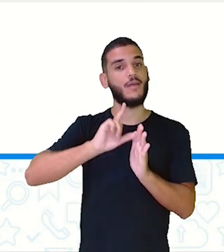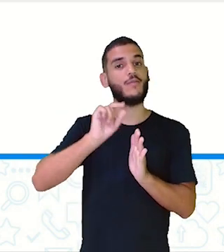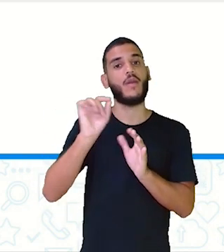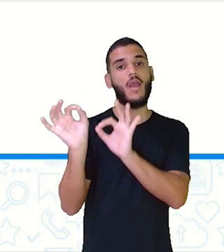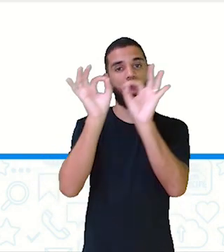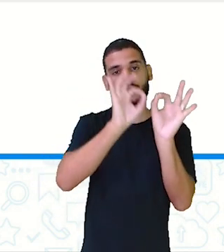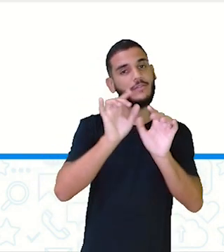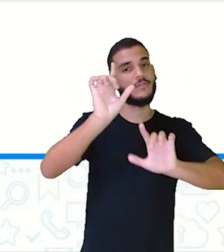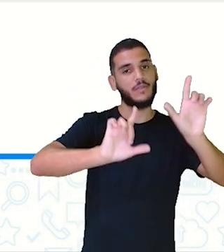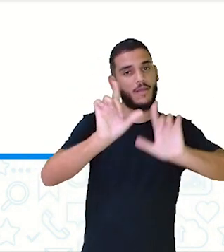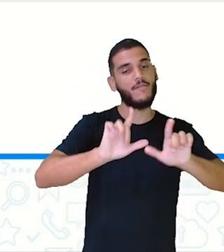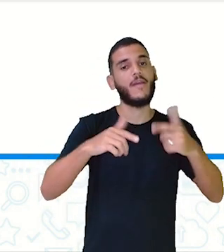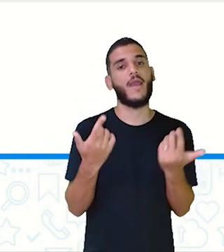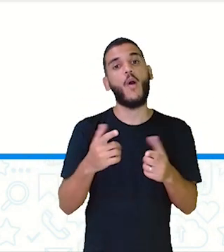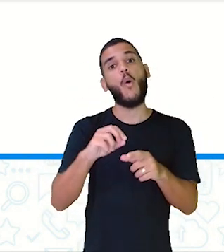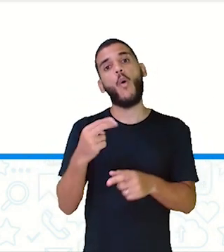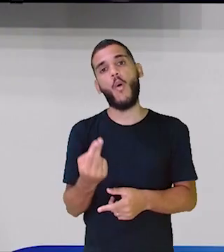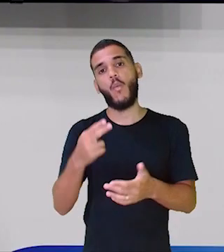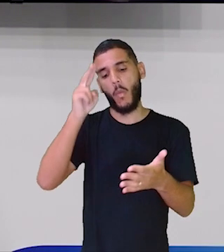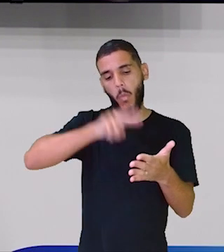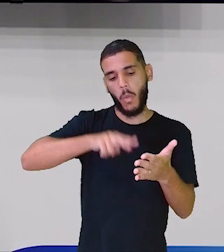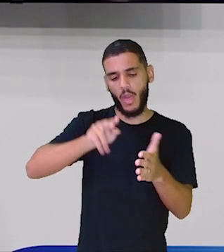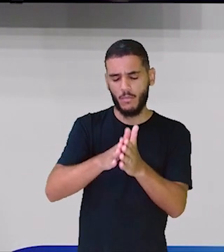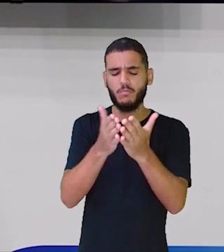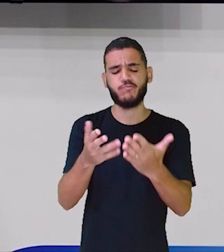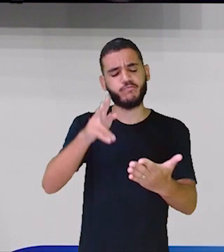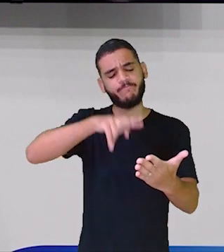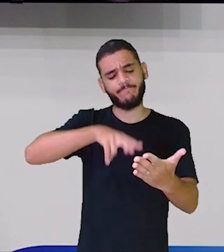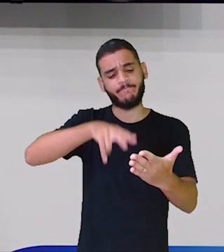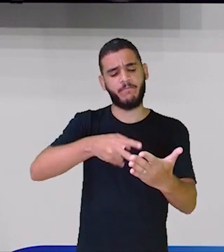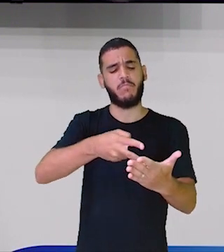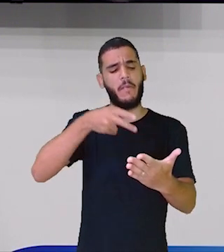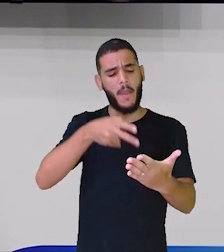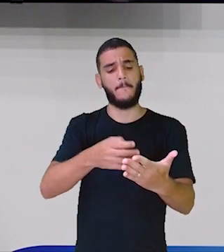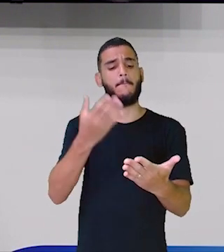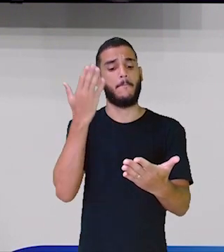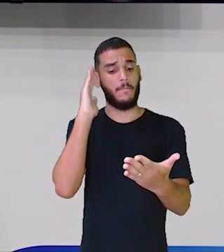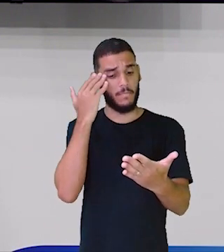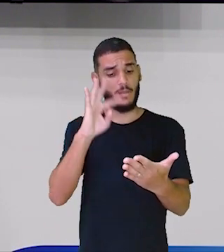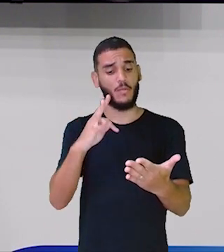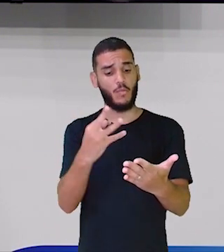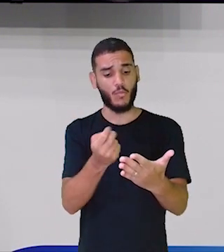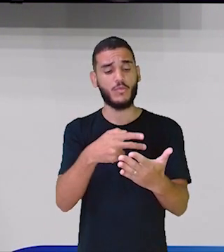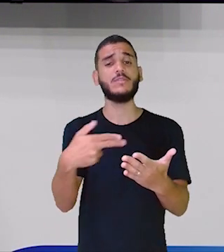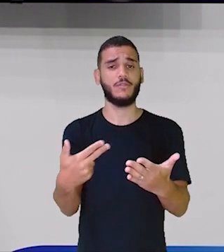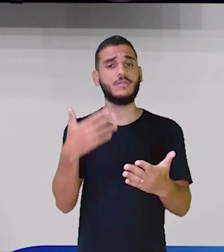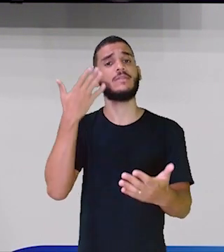de não abrir mão de ler o jornal para saber o que foi que está, os fatos que aconteceram